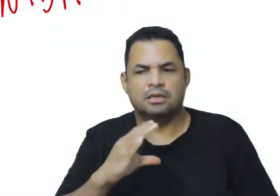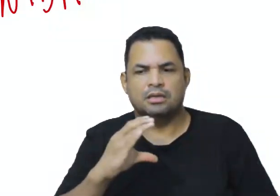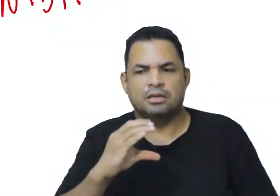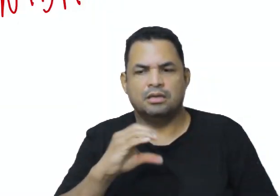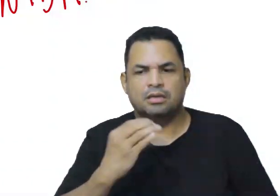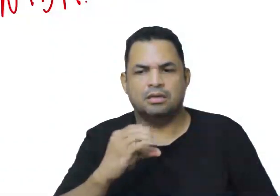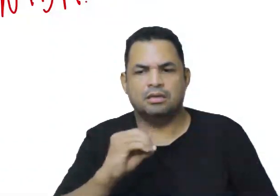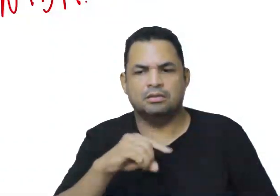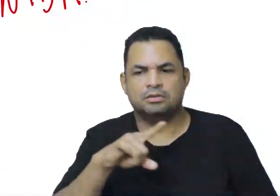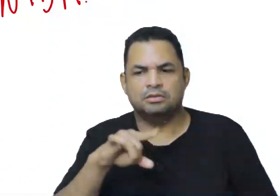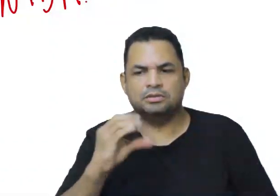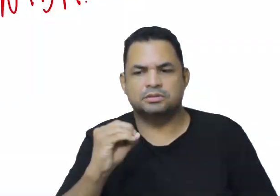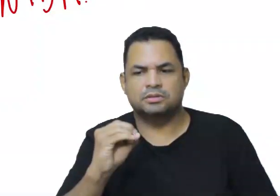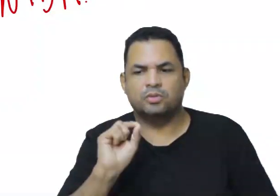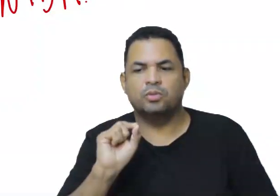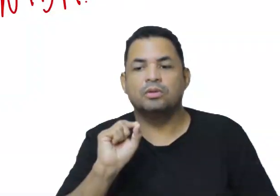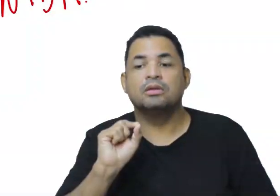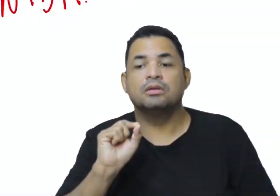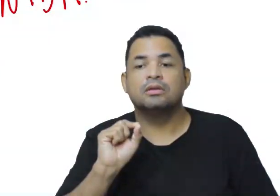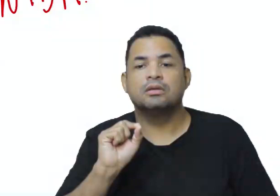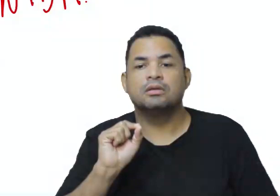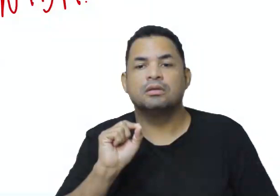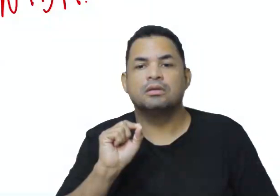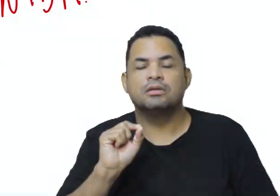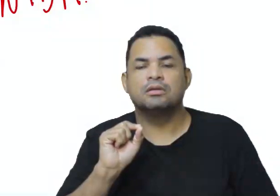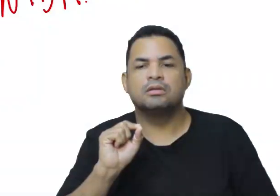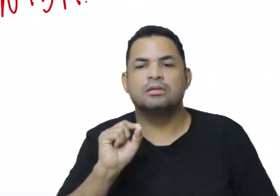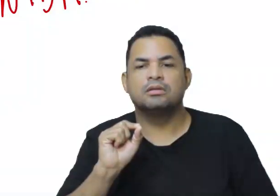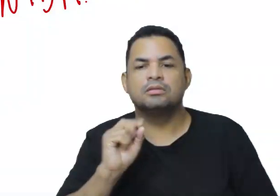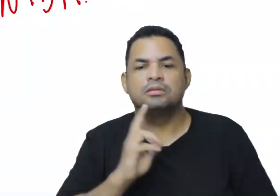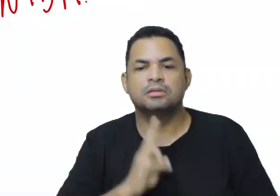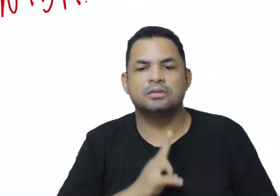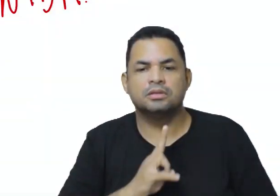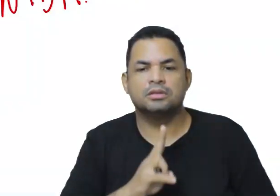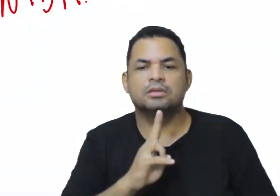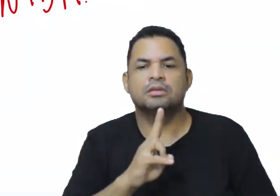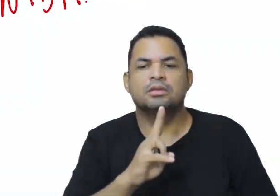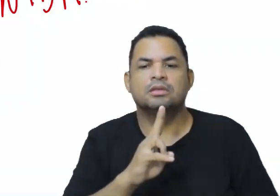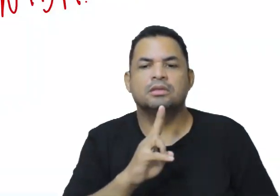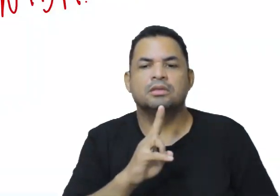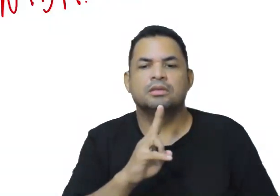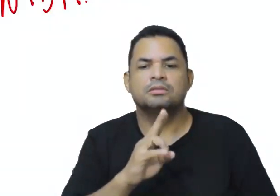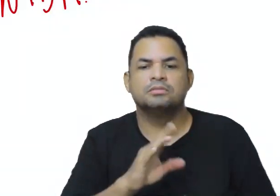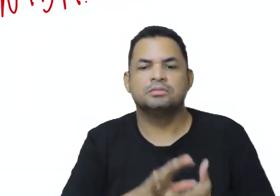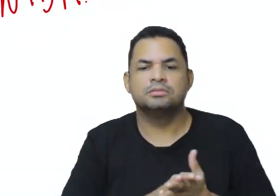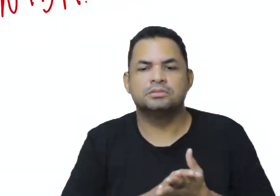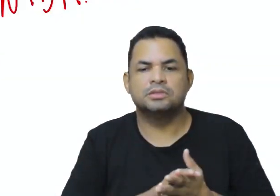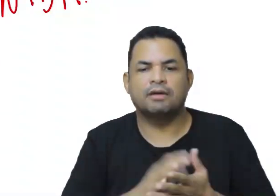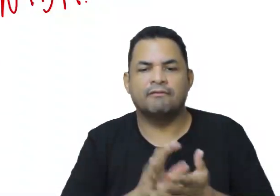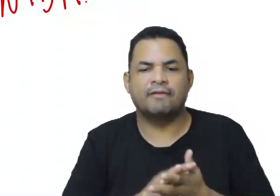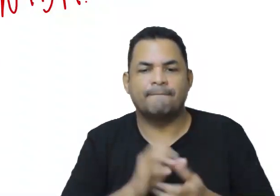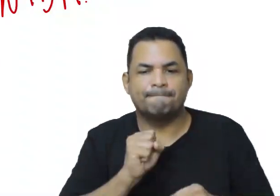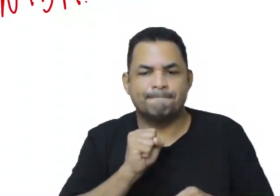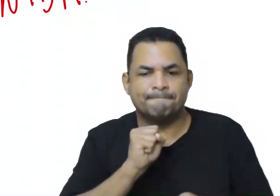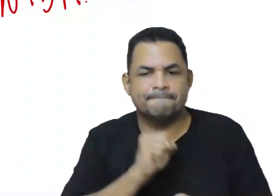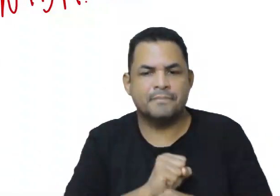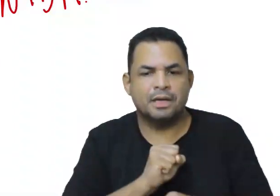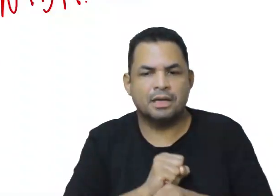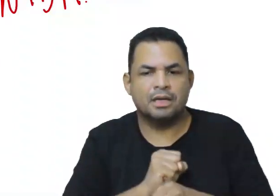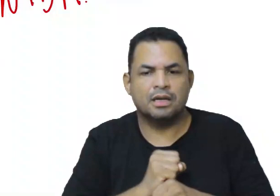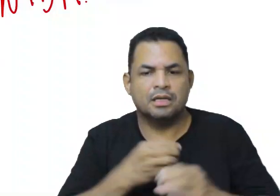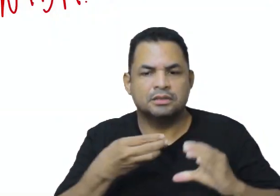Nidação. O que é a nidação, pessoal? Ela é o processo de fixação dessa célula